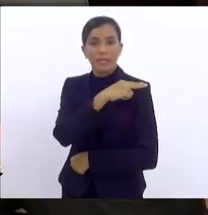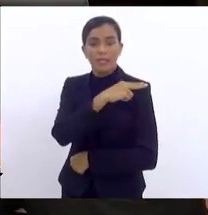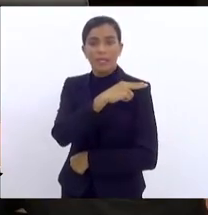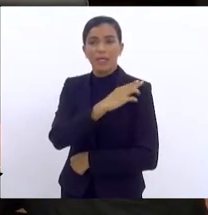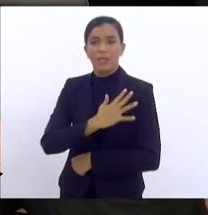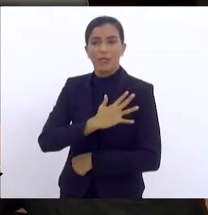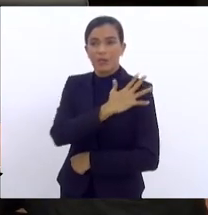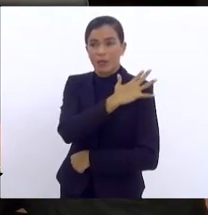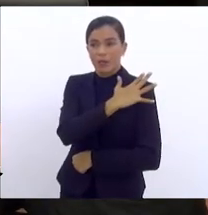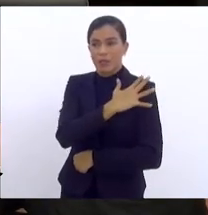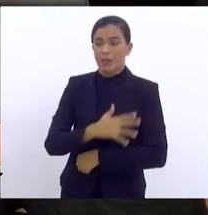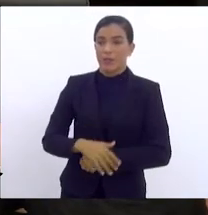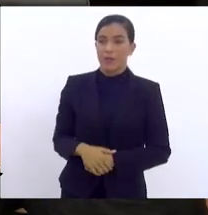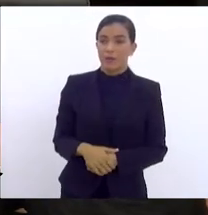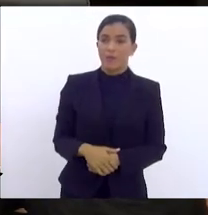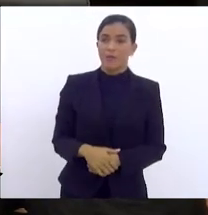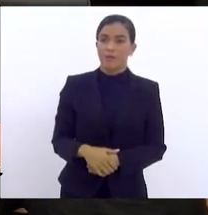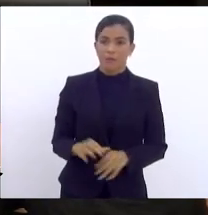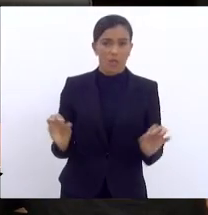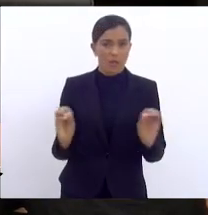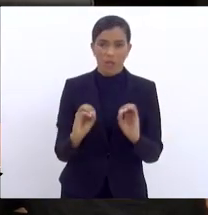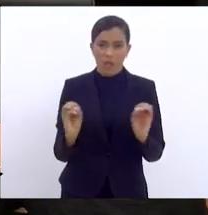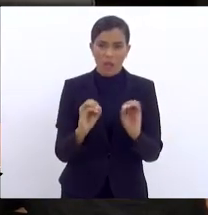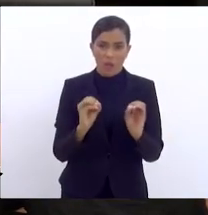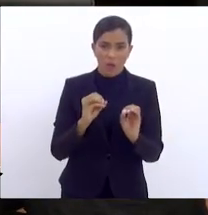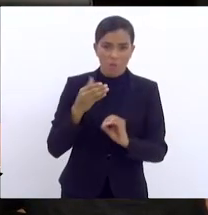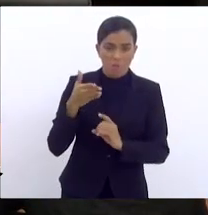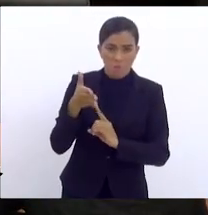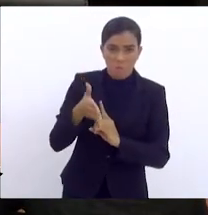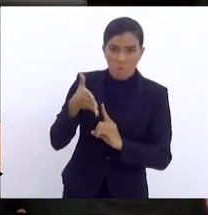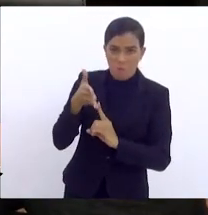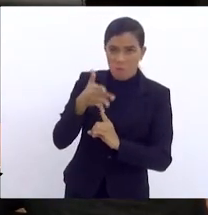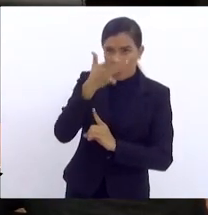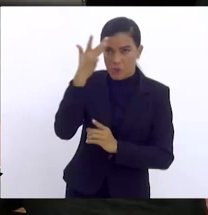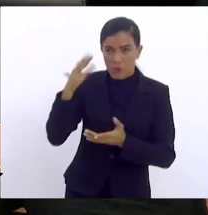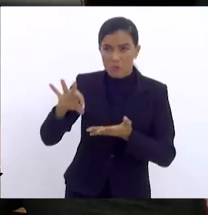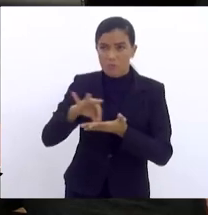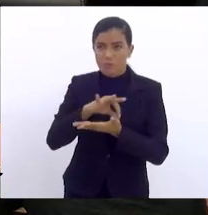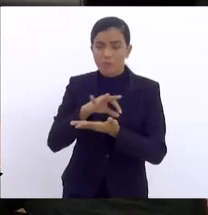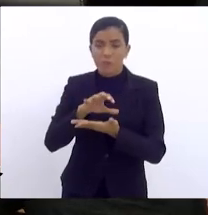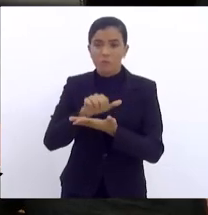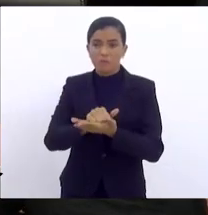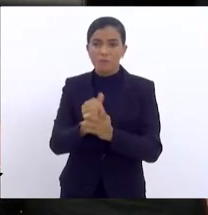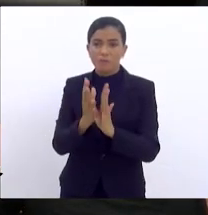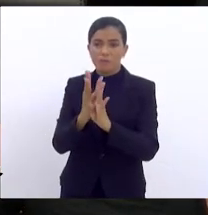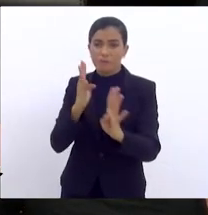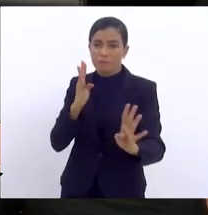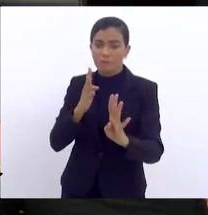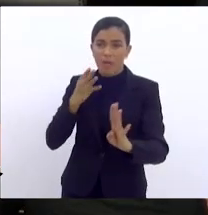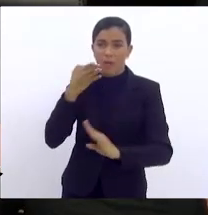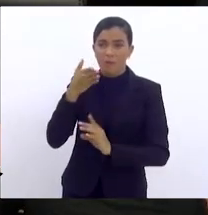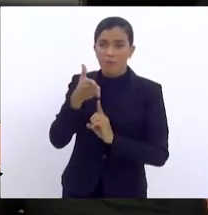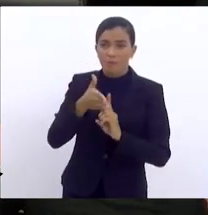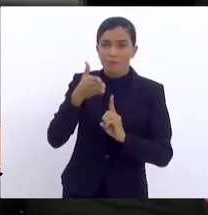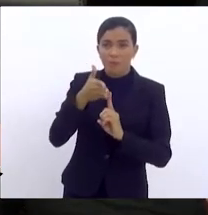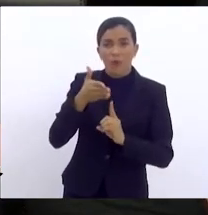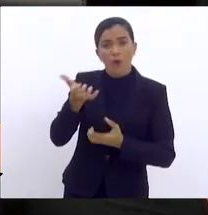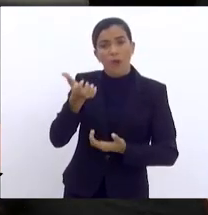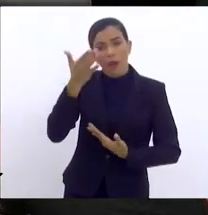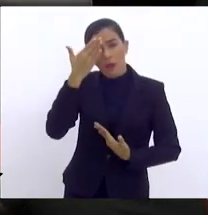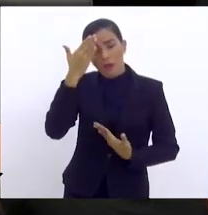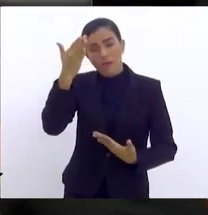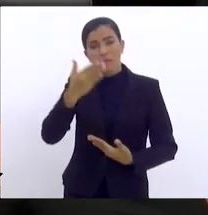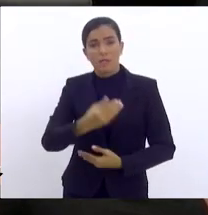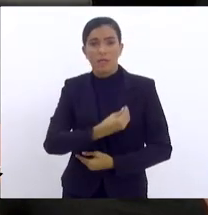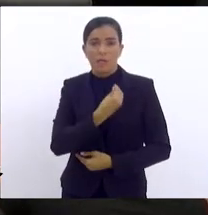deseja falar também não alguém se inscreveu alguém aqui deseja falar quero agradecer a presença